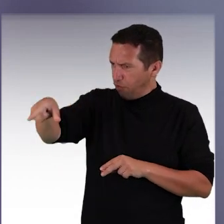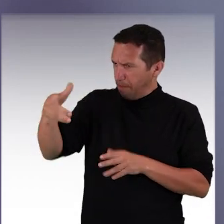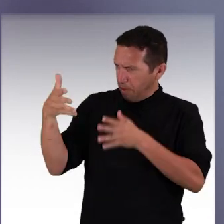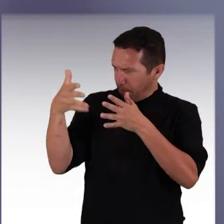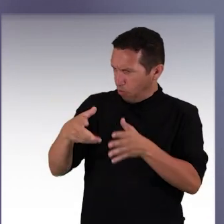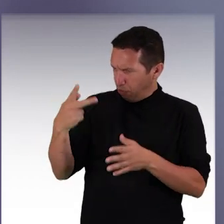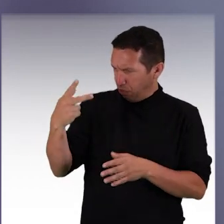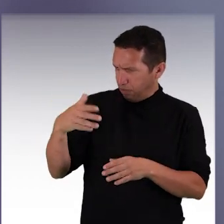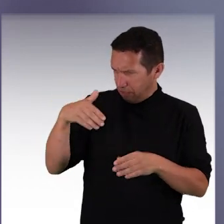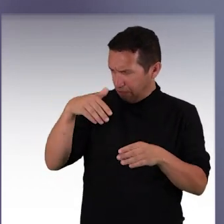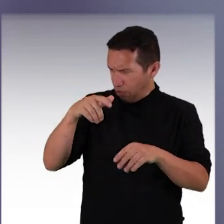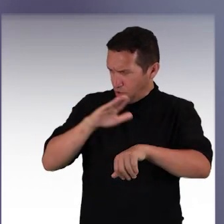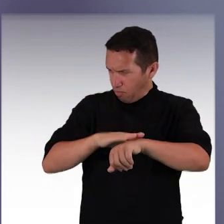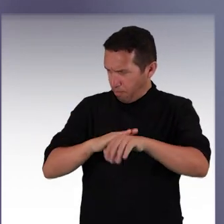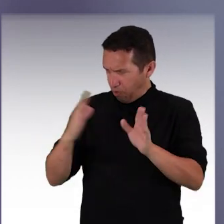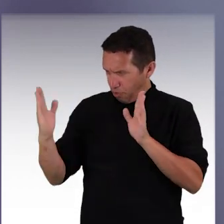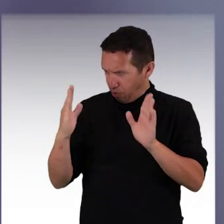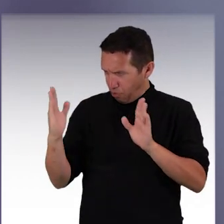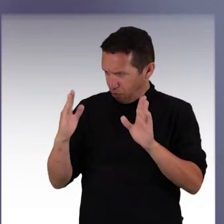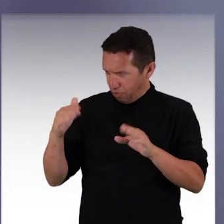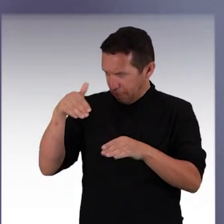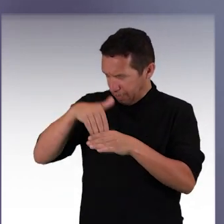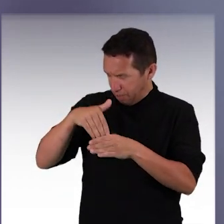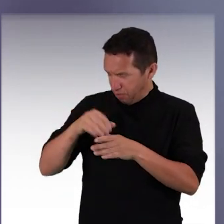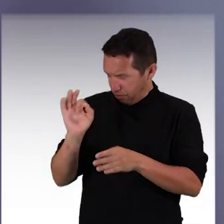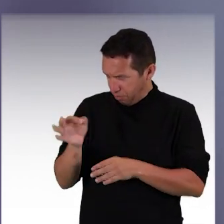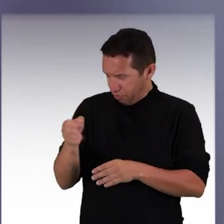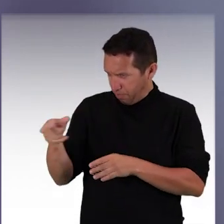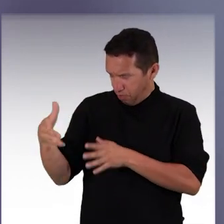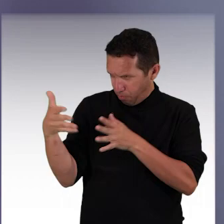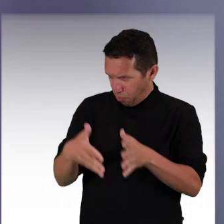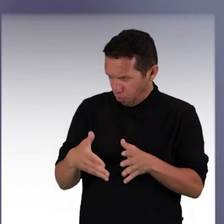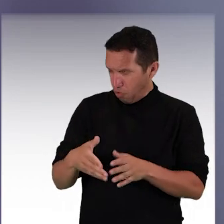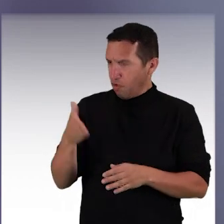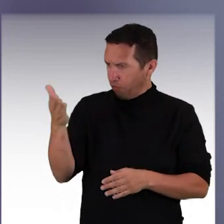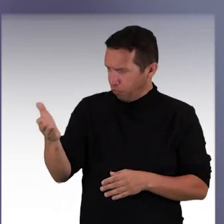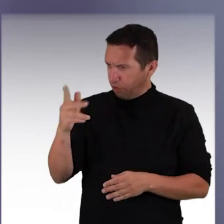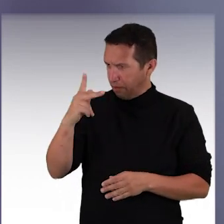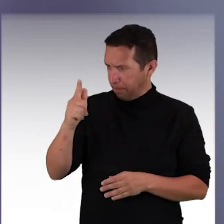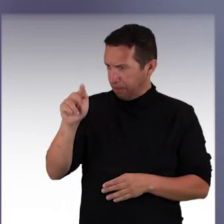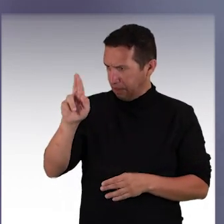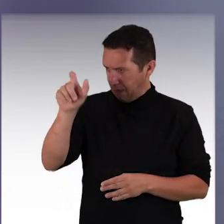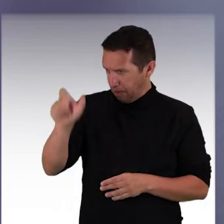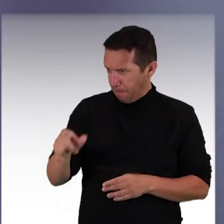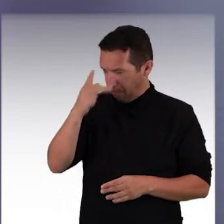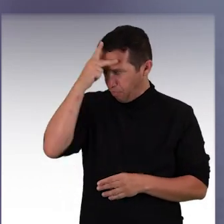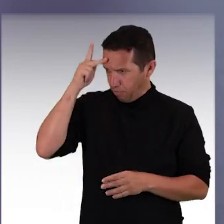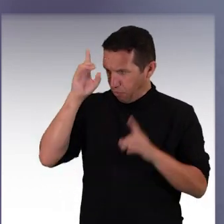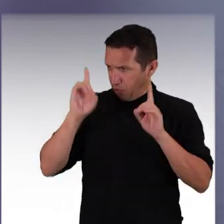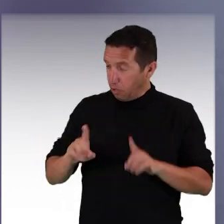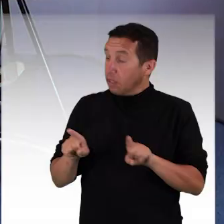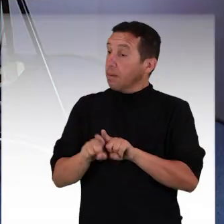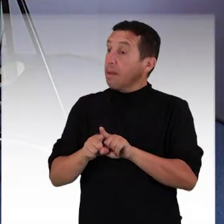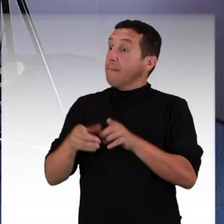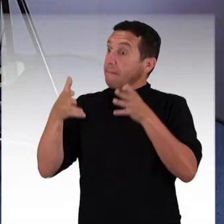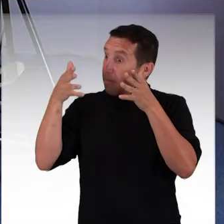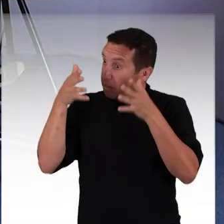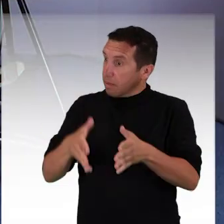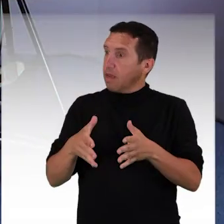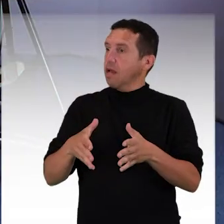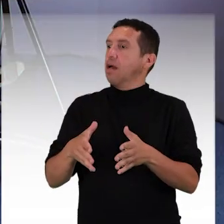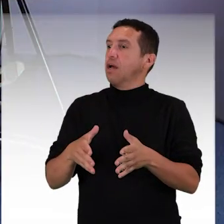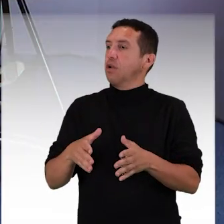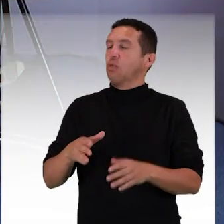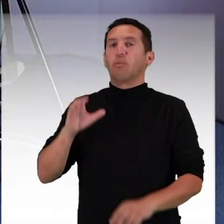senhor participou das eleições né Foi um momento que a gente pode falar da sua carreira que é o momento que a gente fala procurador de pessoa com